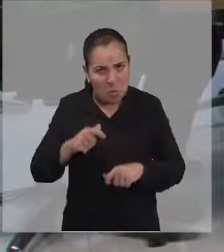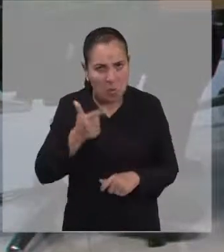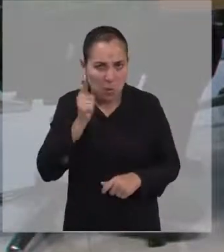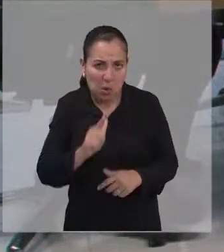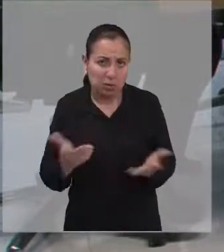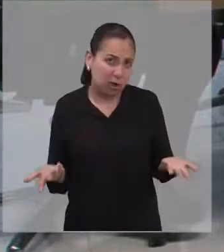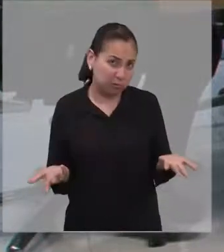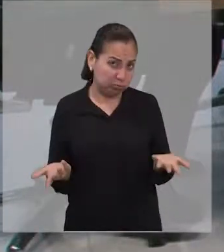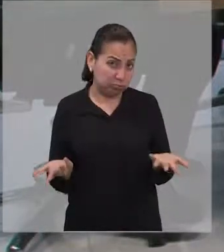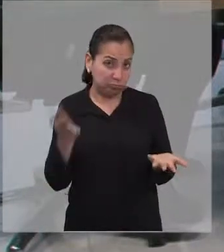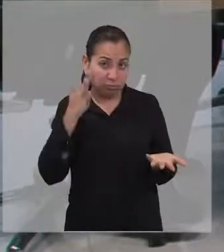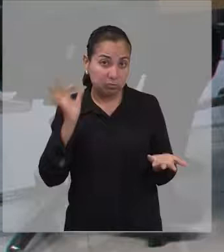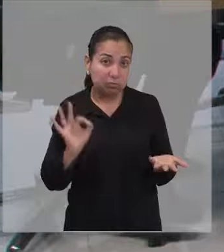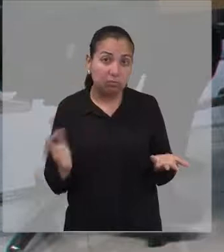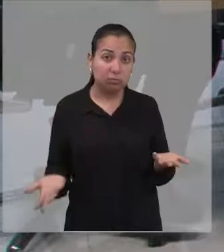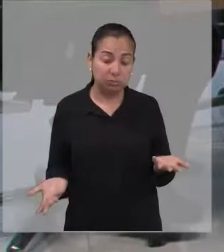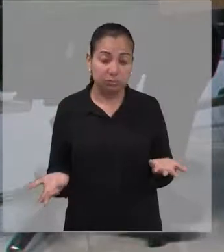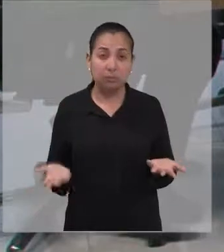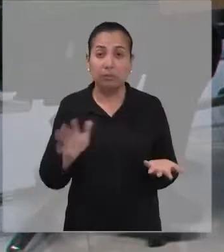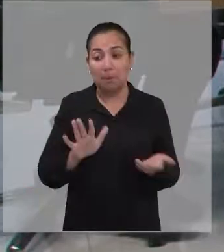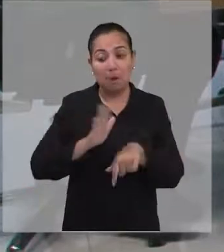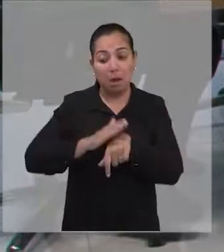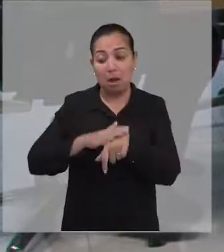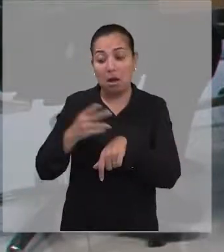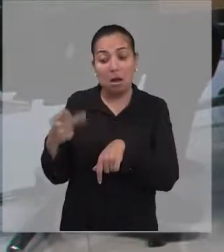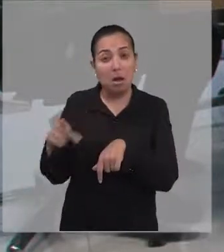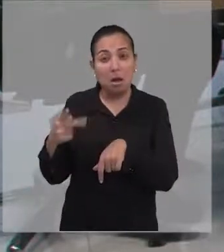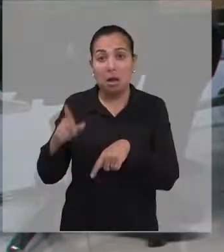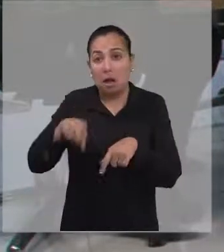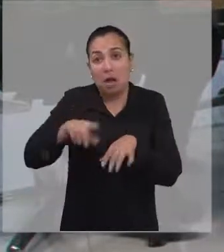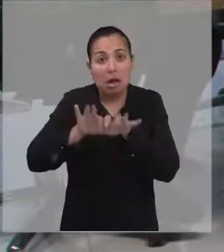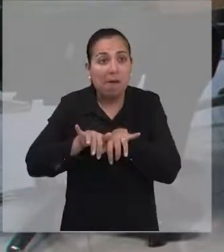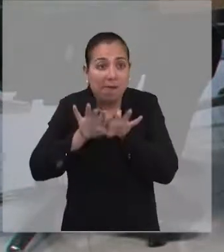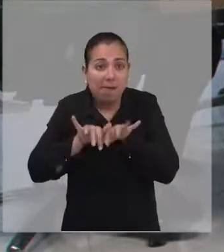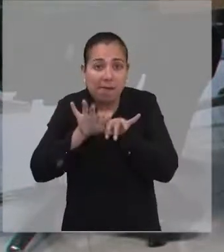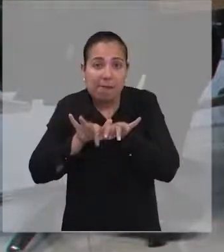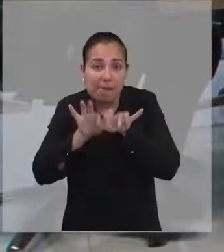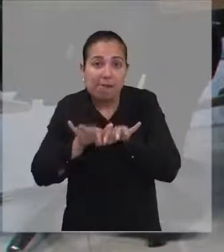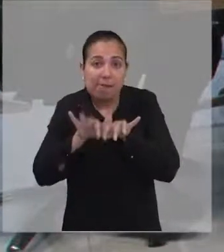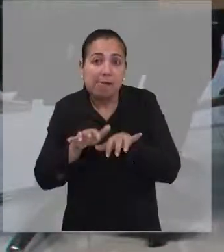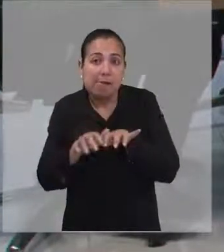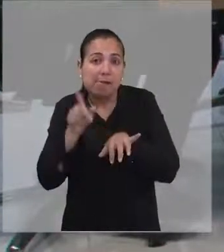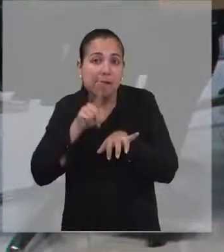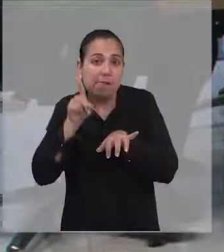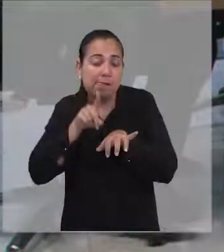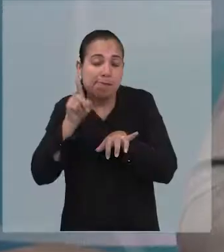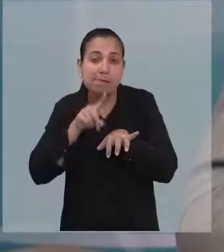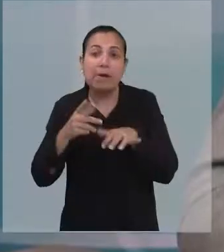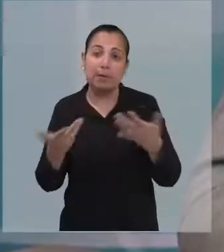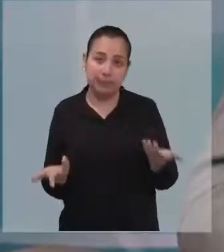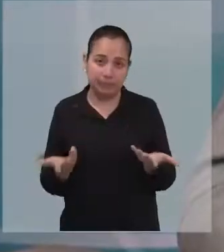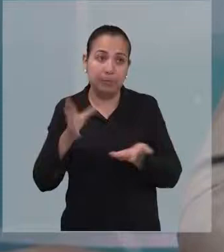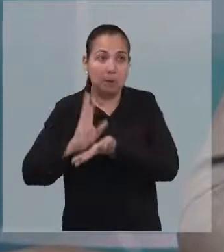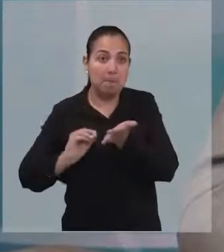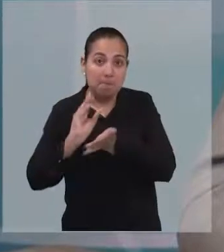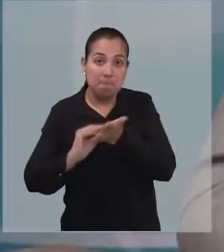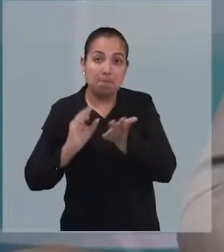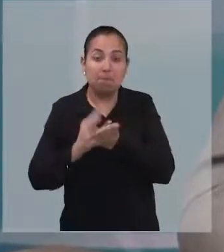hacker conscientemente cometendo um crime, porque... Mas é o ramo dele, né? Como é que ele vai... É o ramo dele. O que é que acontece?